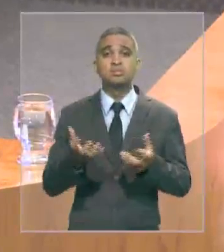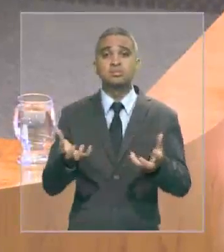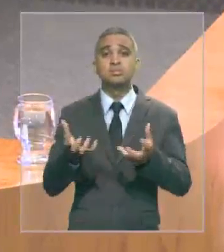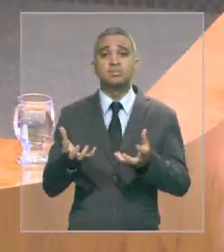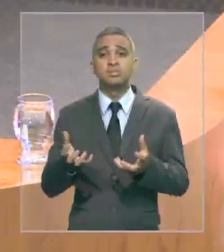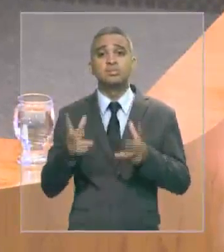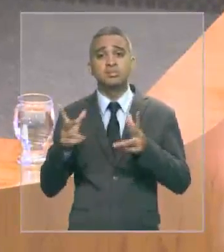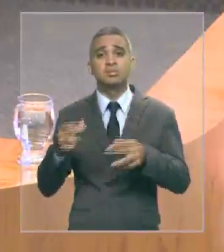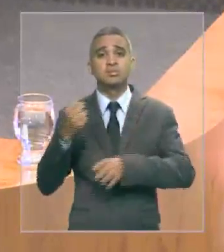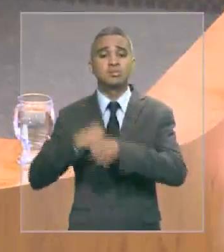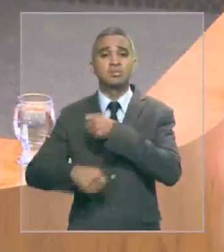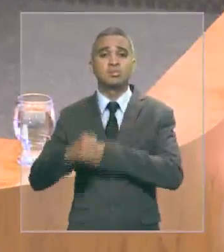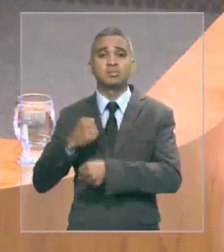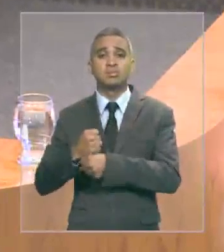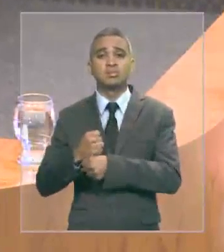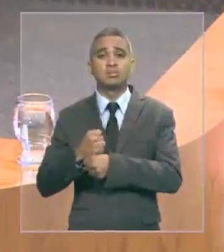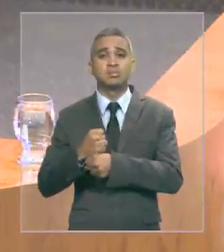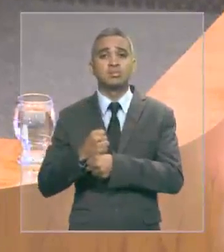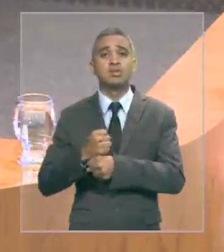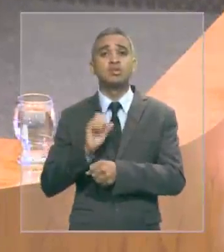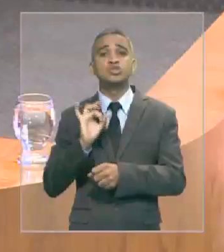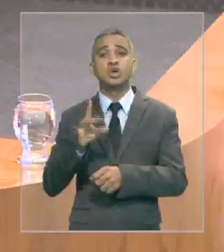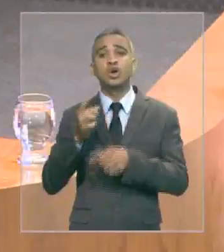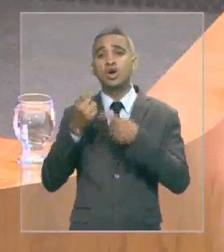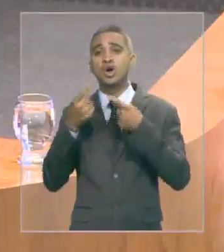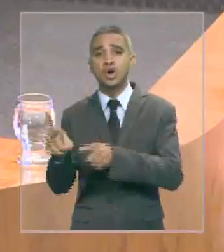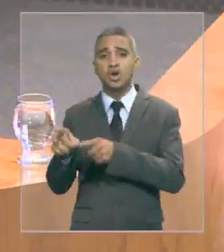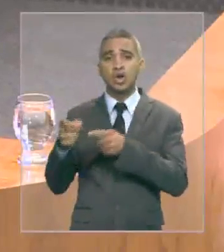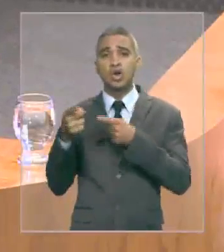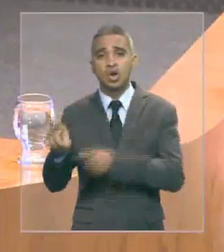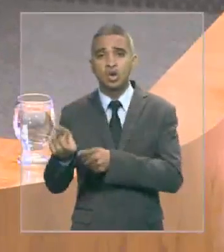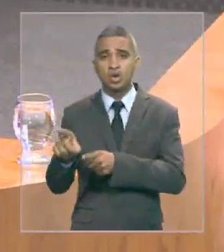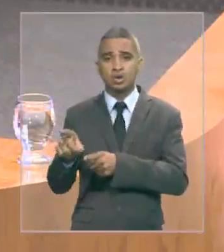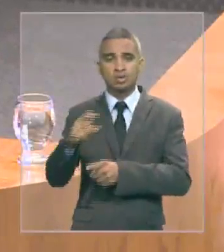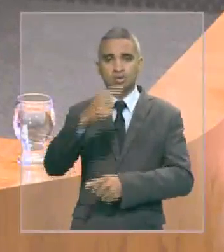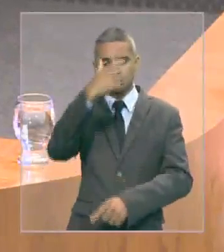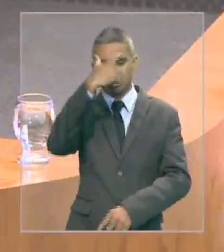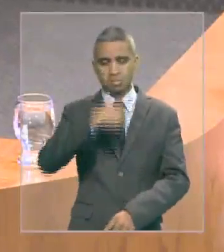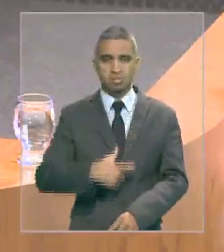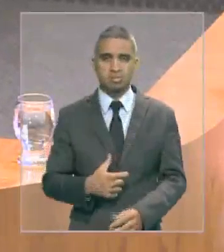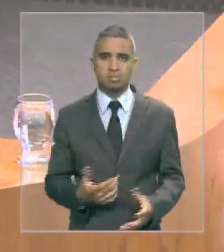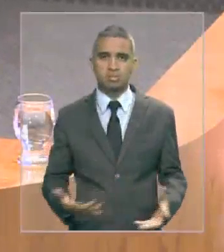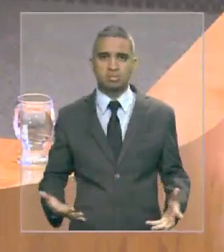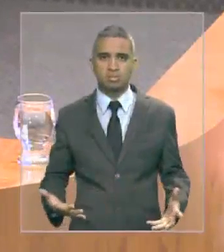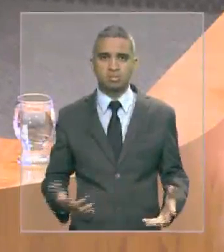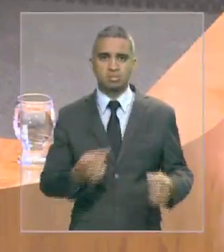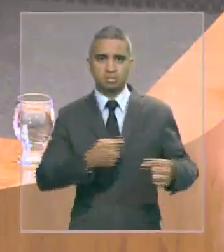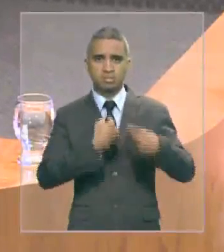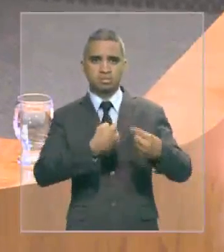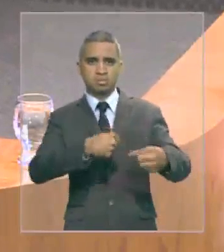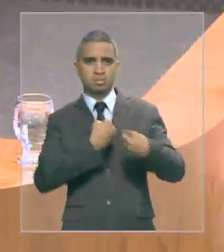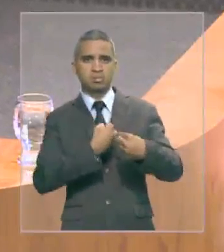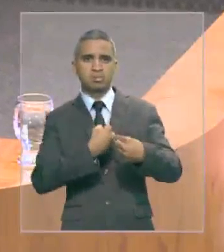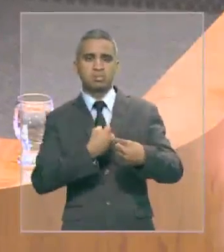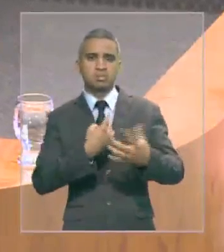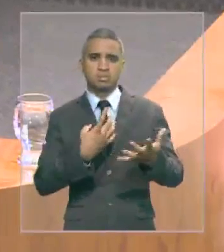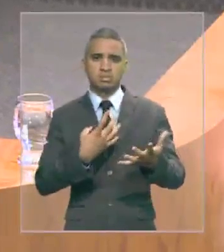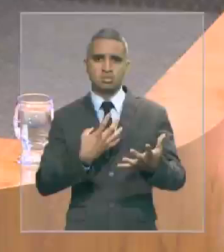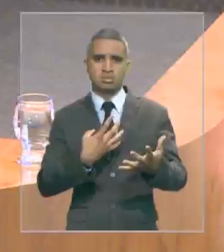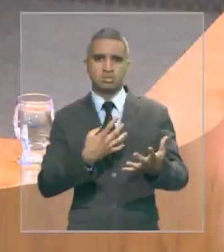ano passado, atacar talvez a mim, talvez encontrar imperfeições a